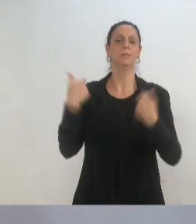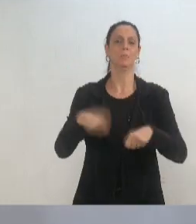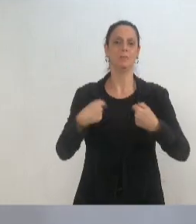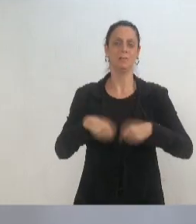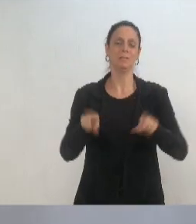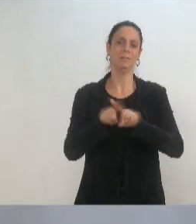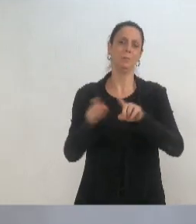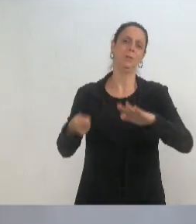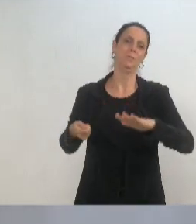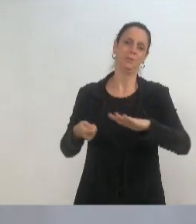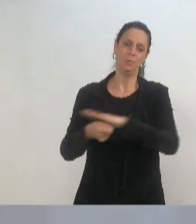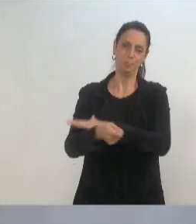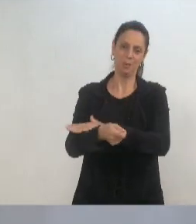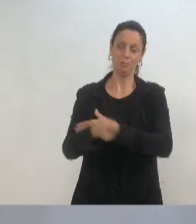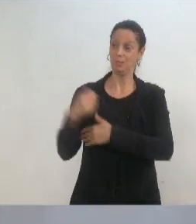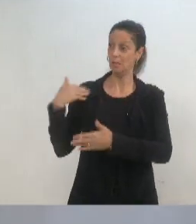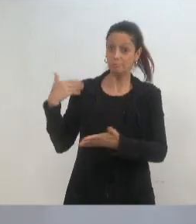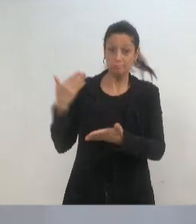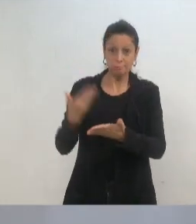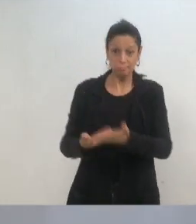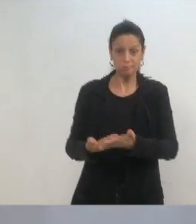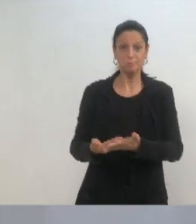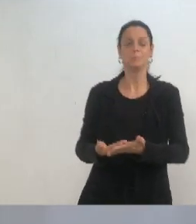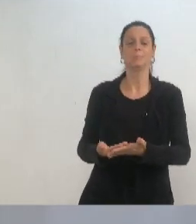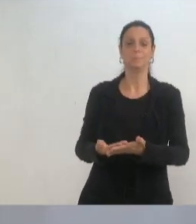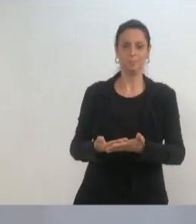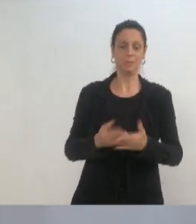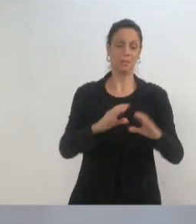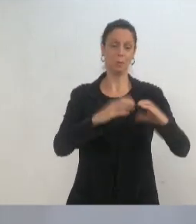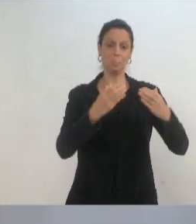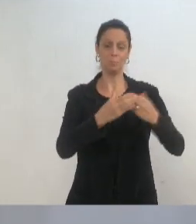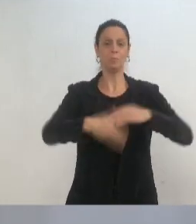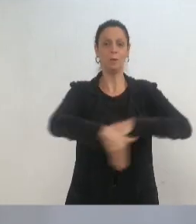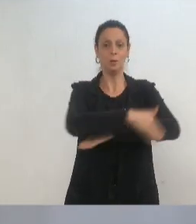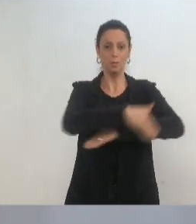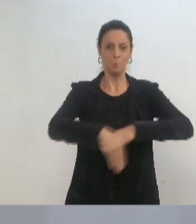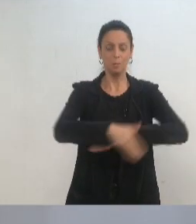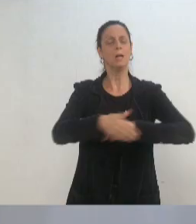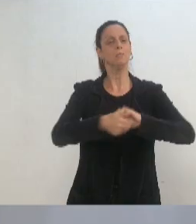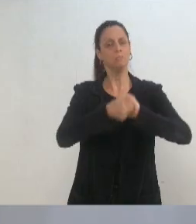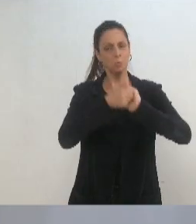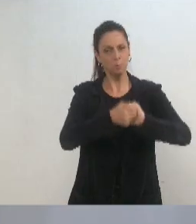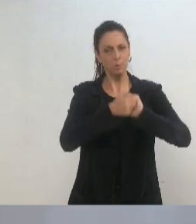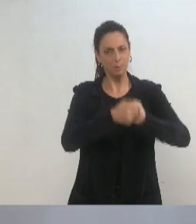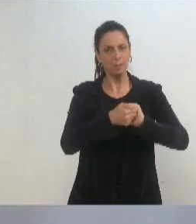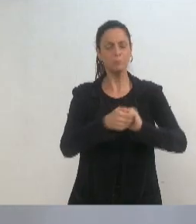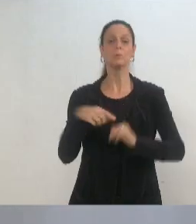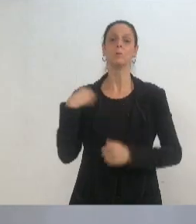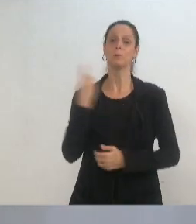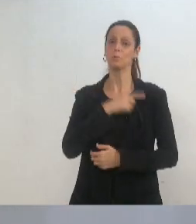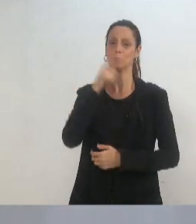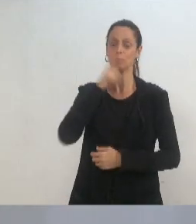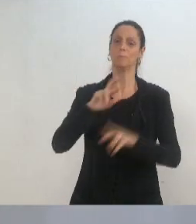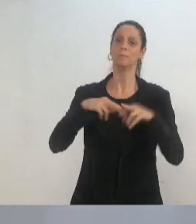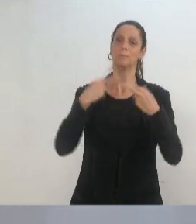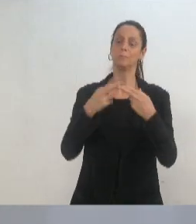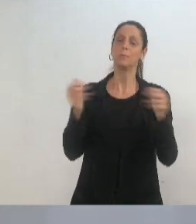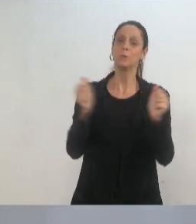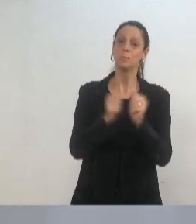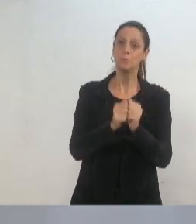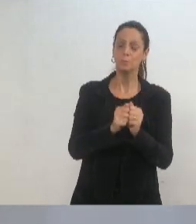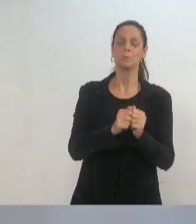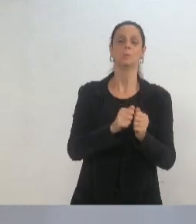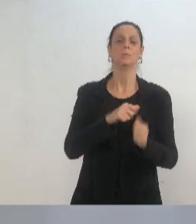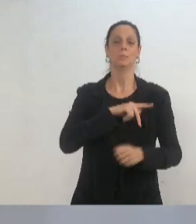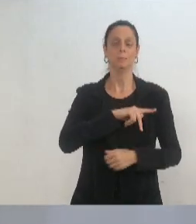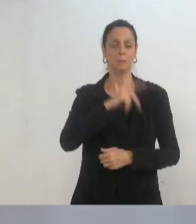desses investimentos. E de lá para cá, a partir dessa comissão de rua, que eu cumprimento aqui mais uma vez, a gente conseguiu reuniões com o prefeito Mário e o